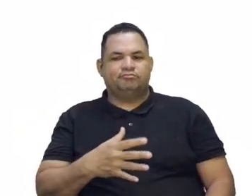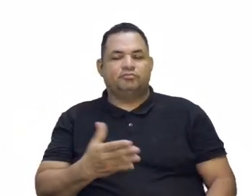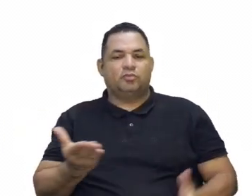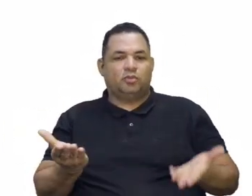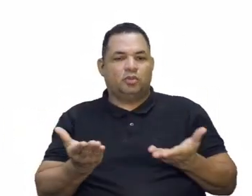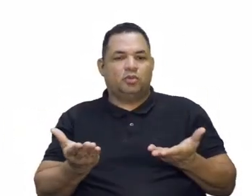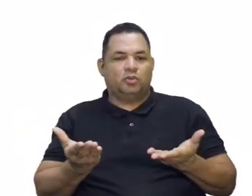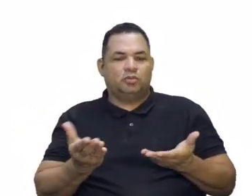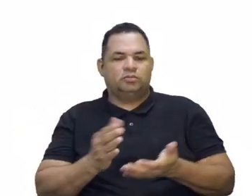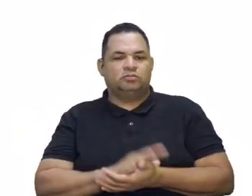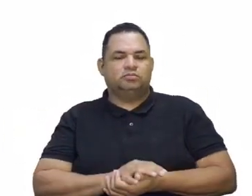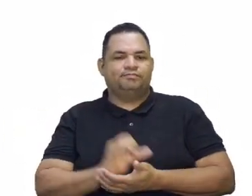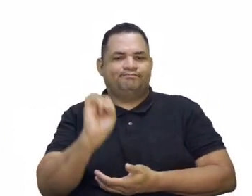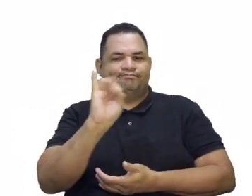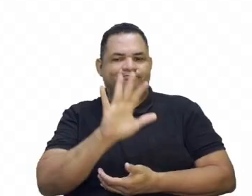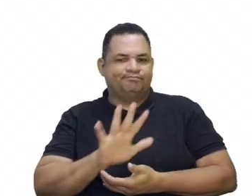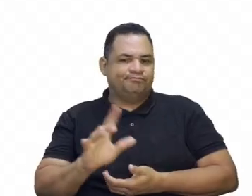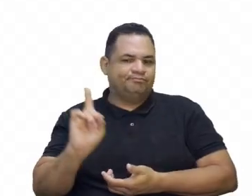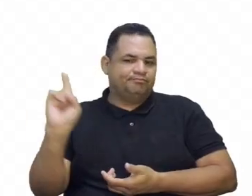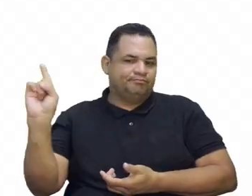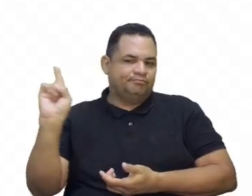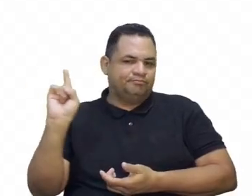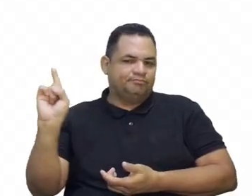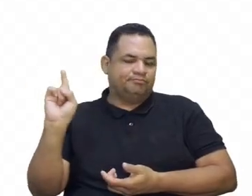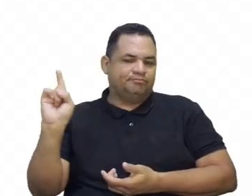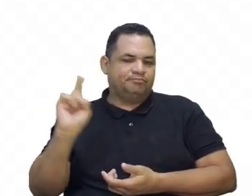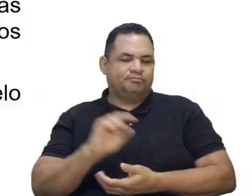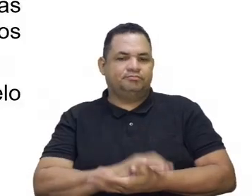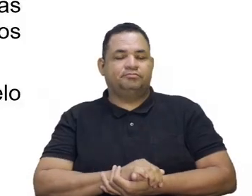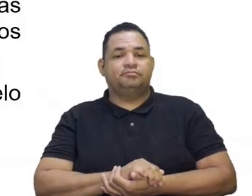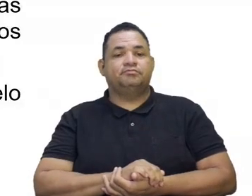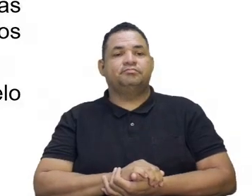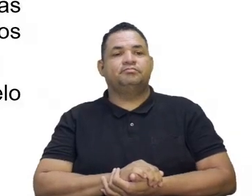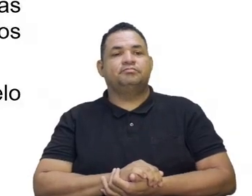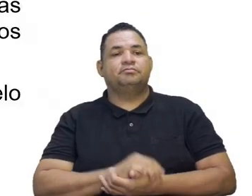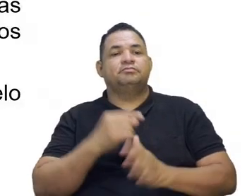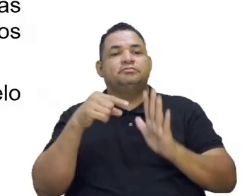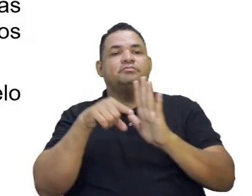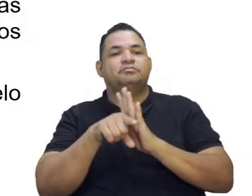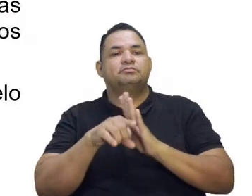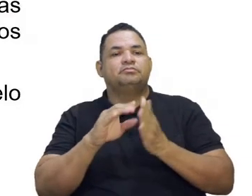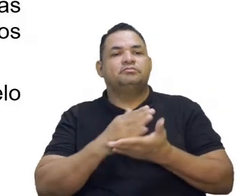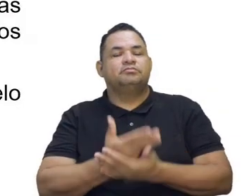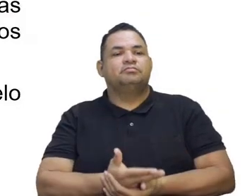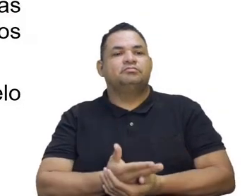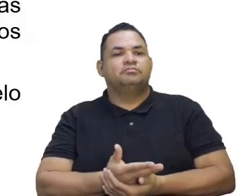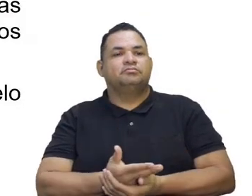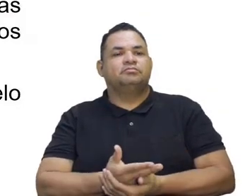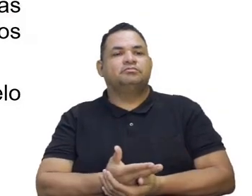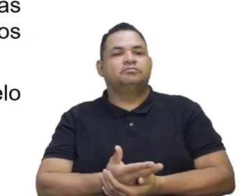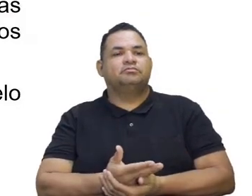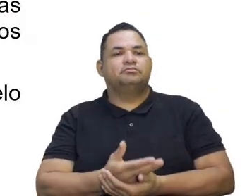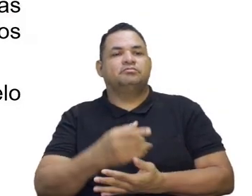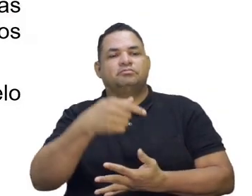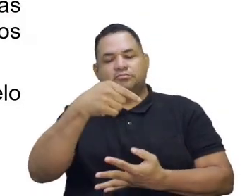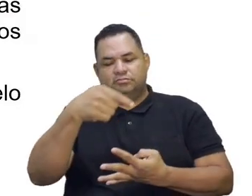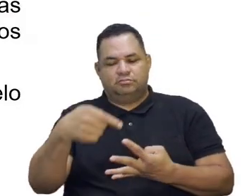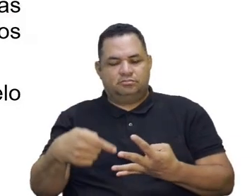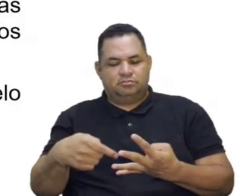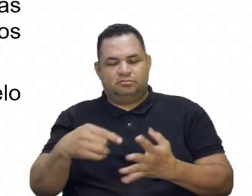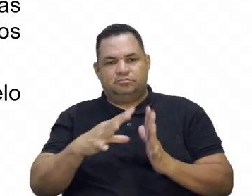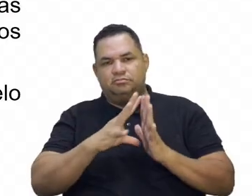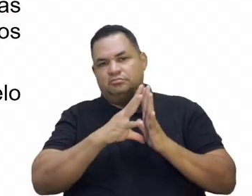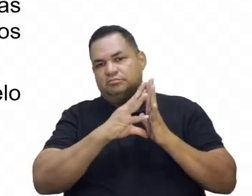na figura ilustrada. Beleza. E aí vem a pergunta: sobre os